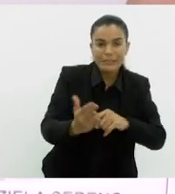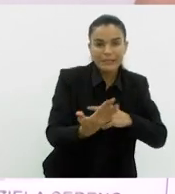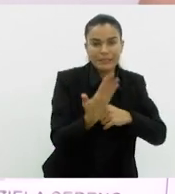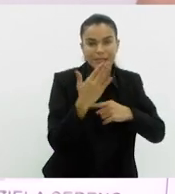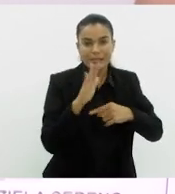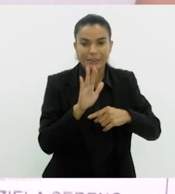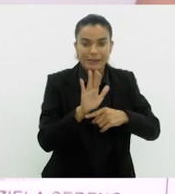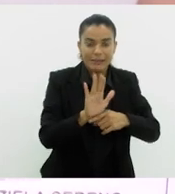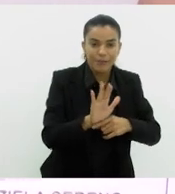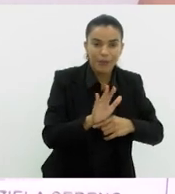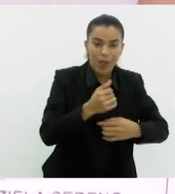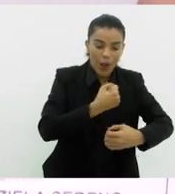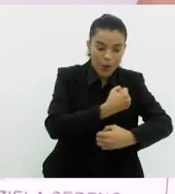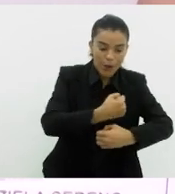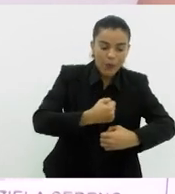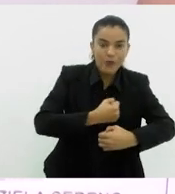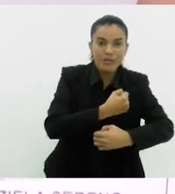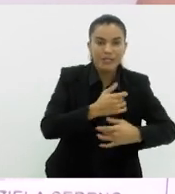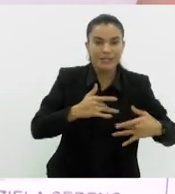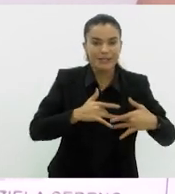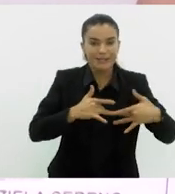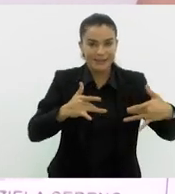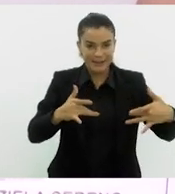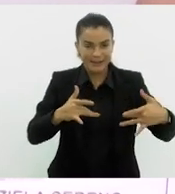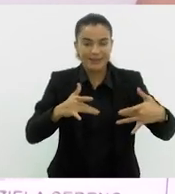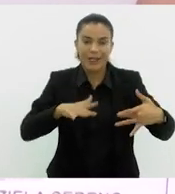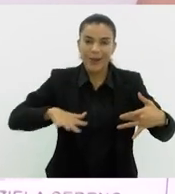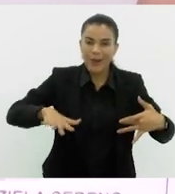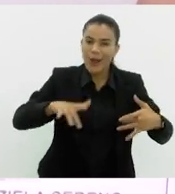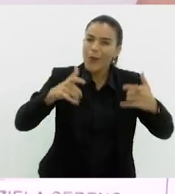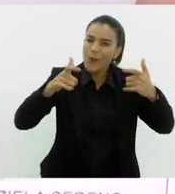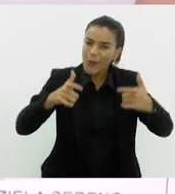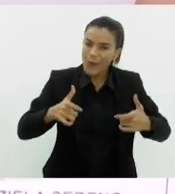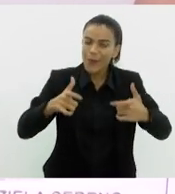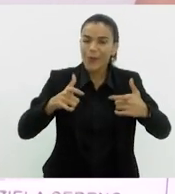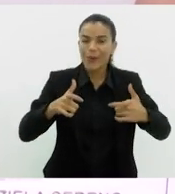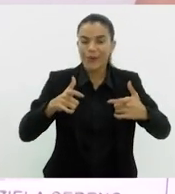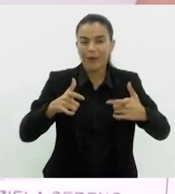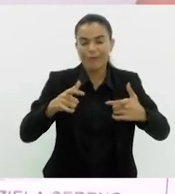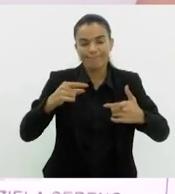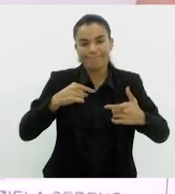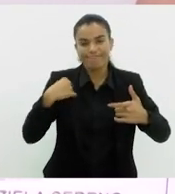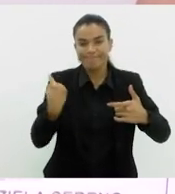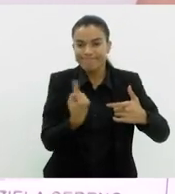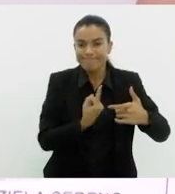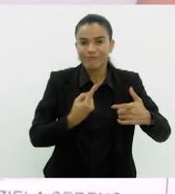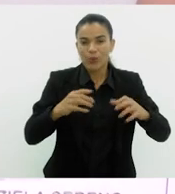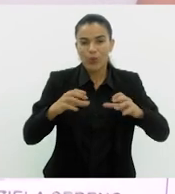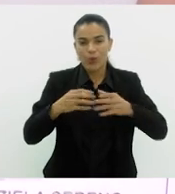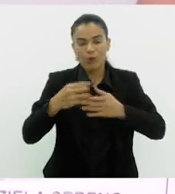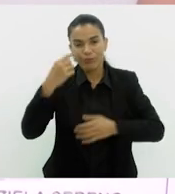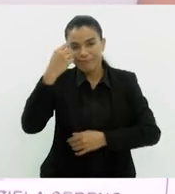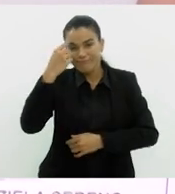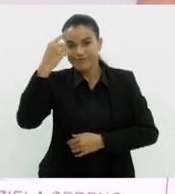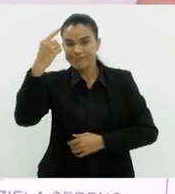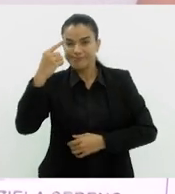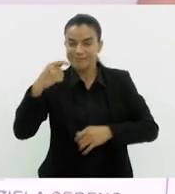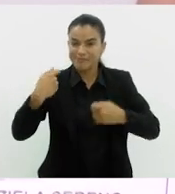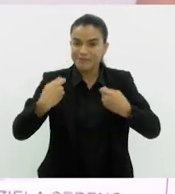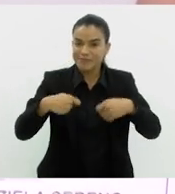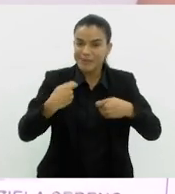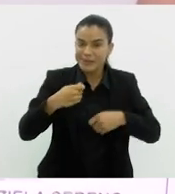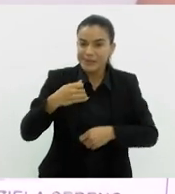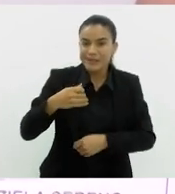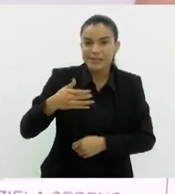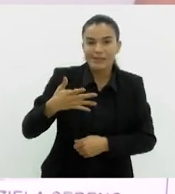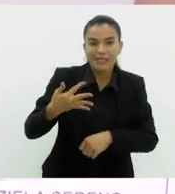a Cozinha Solidária do Cuidado, que é um espaço onde a gente entendeu que nós precisávamos